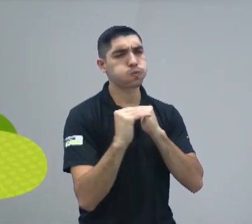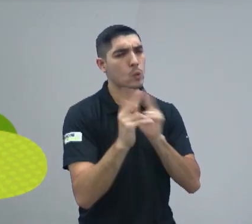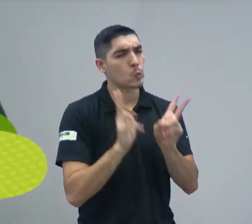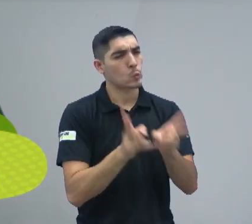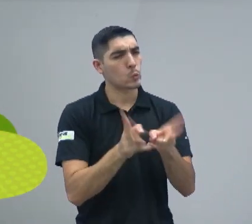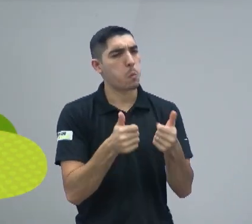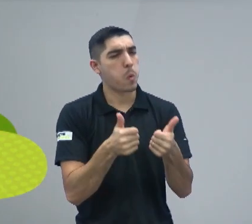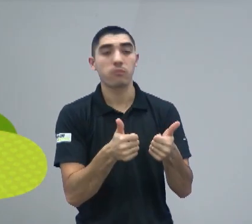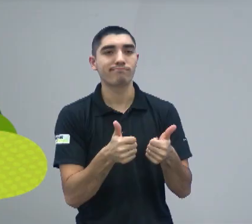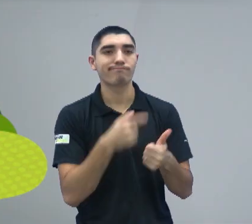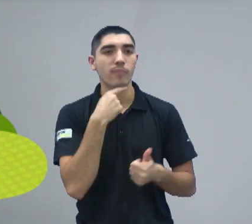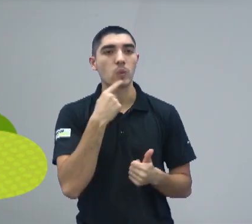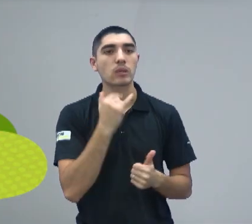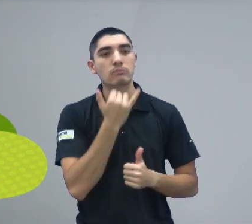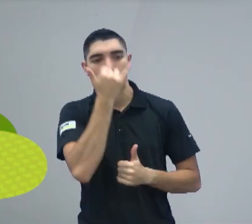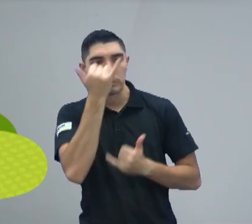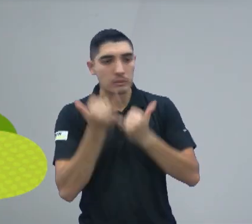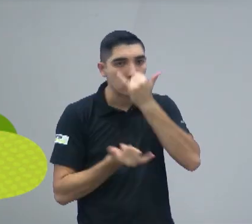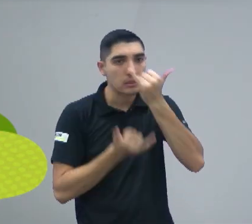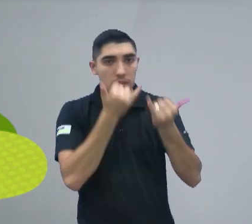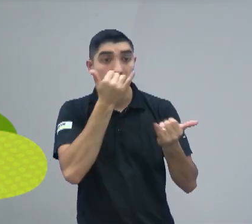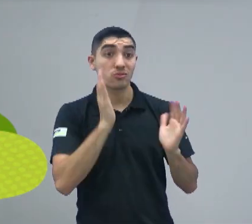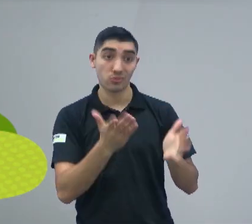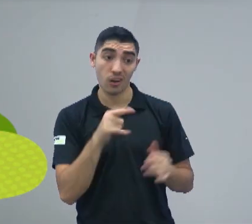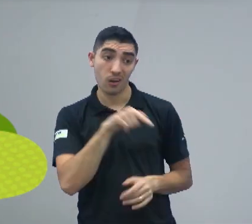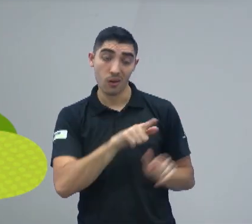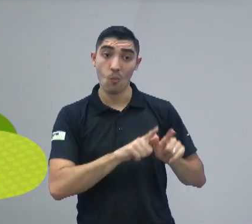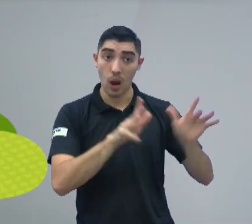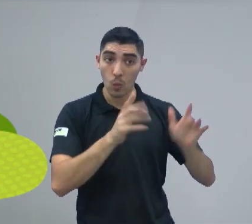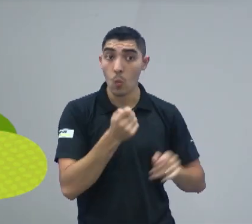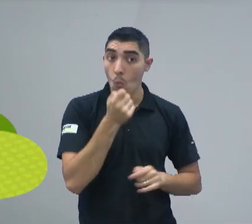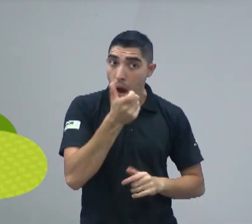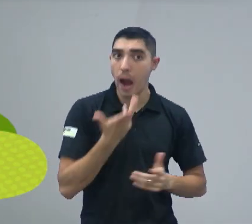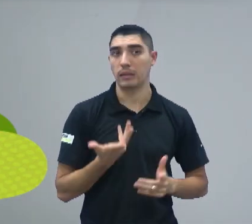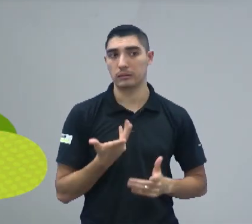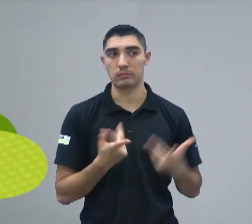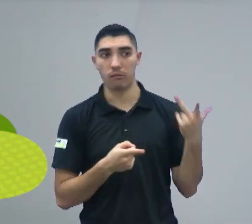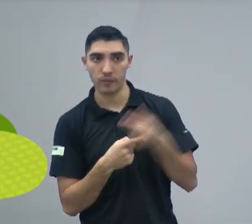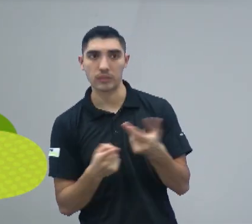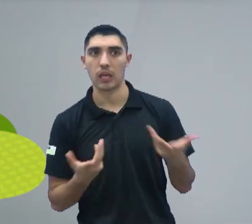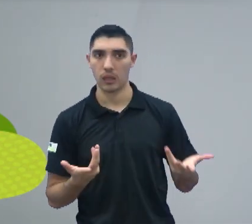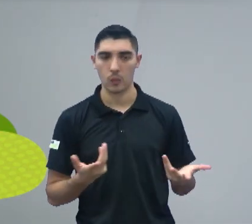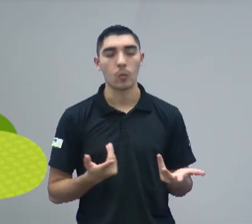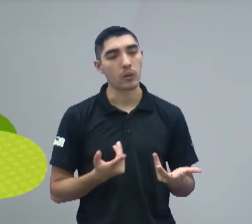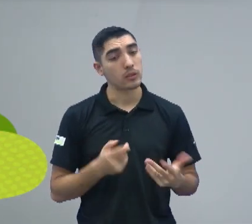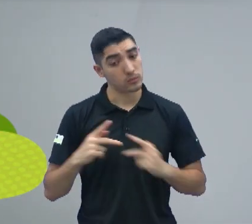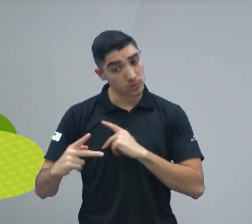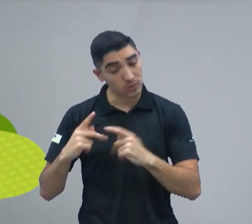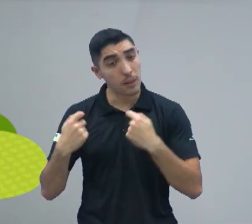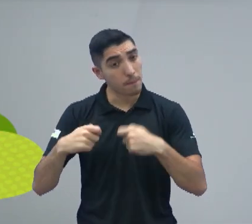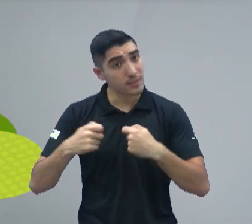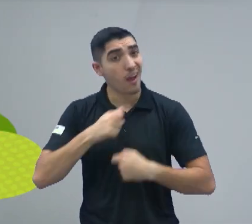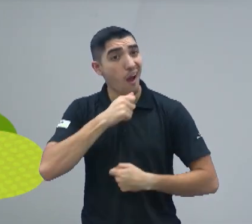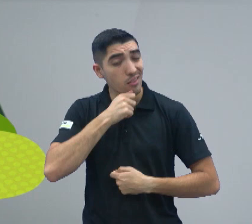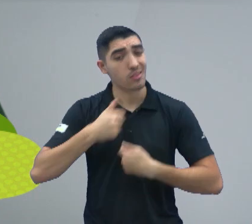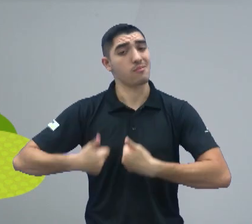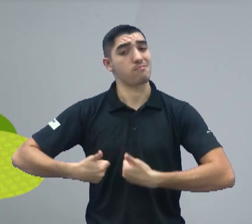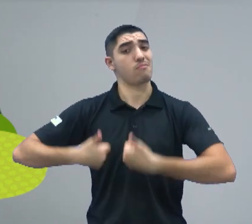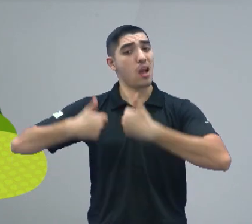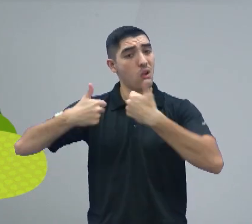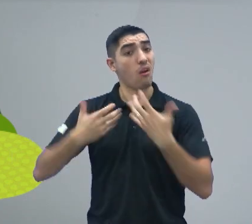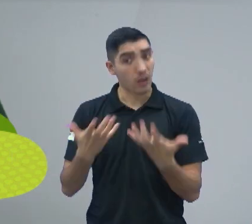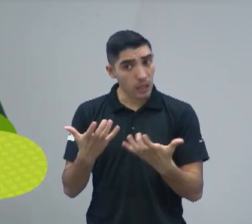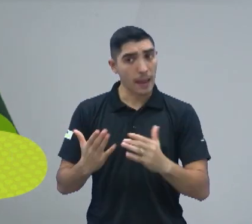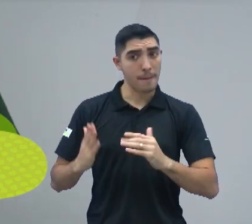que não precisava nesse jogo, então eu acredito que precisa melhorar este ponto se quiser avançar dentro do